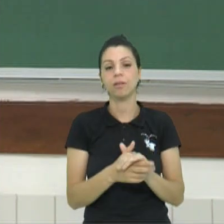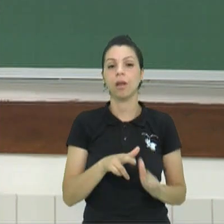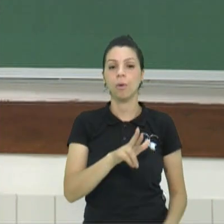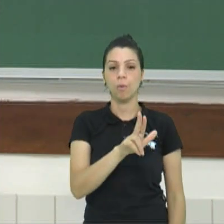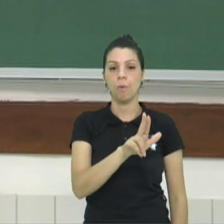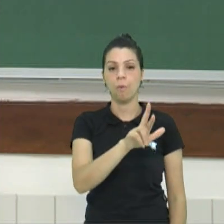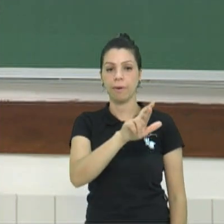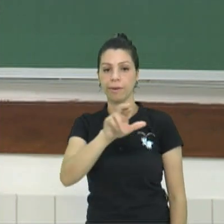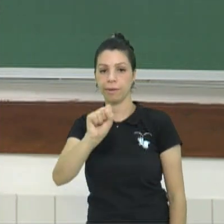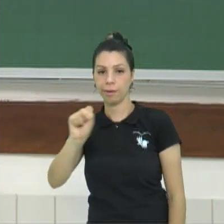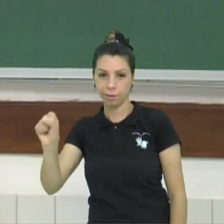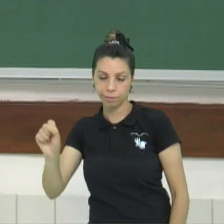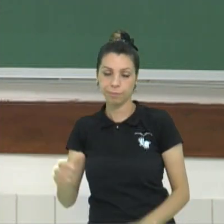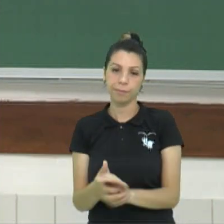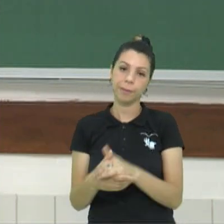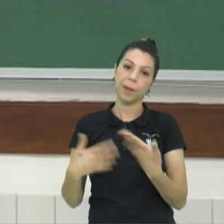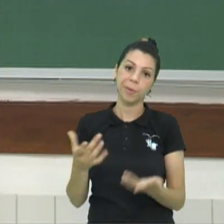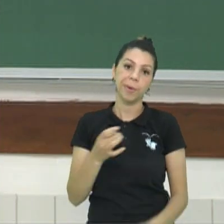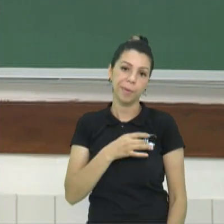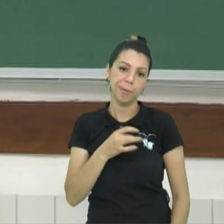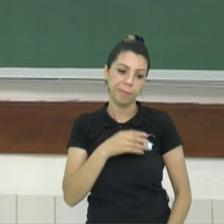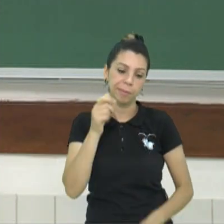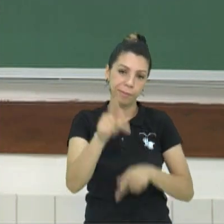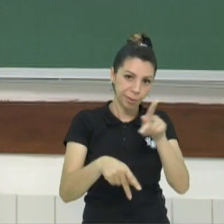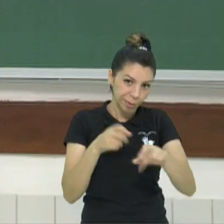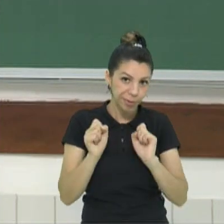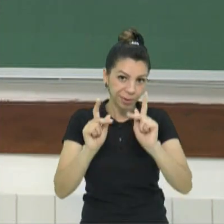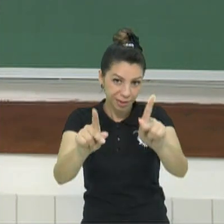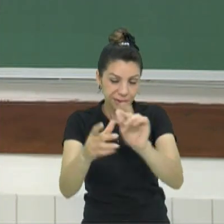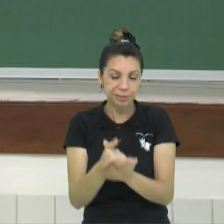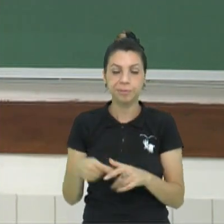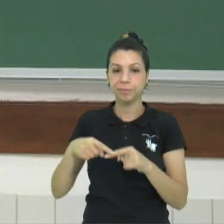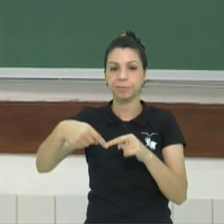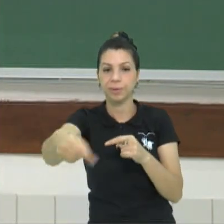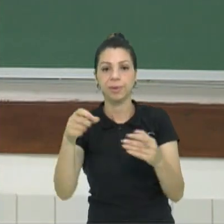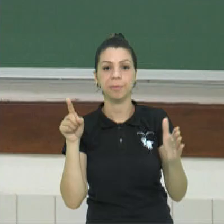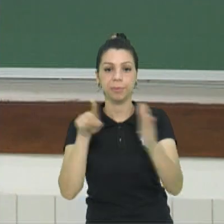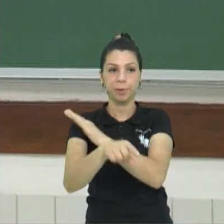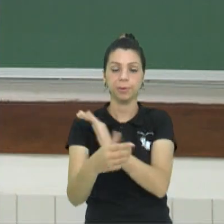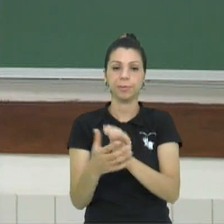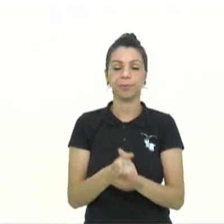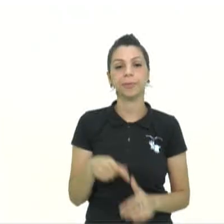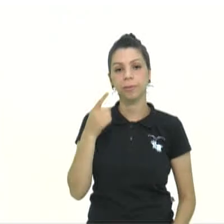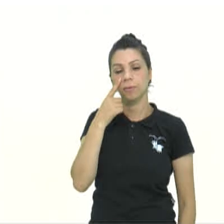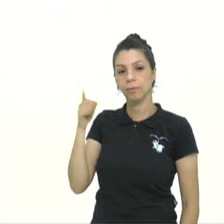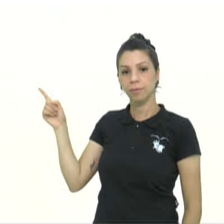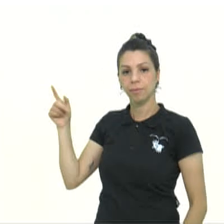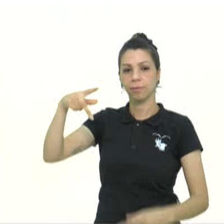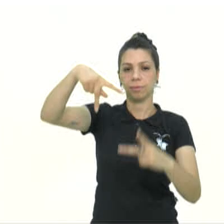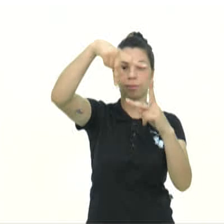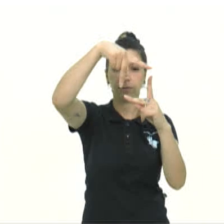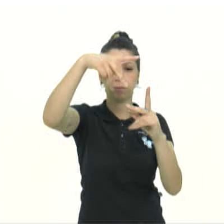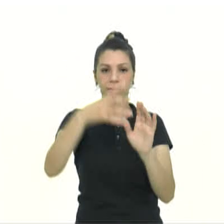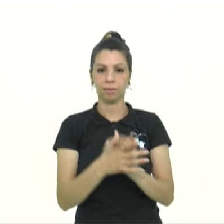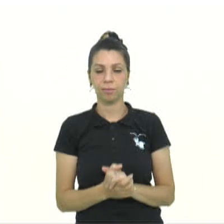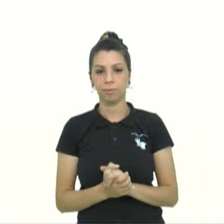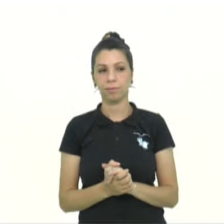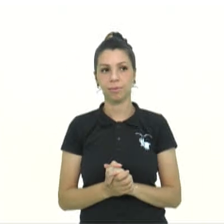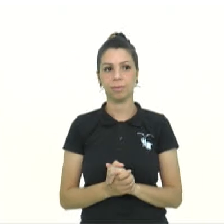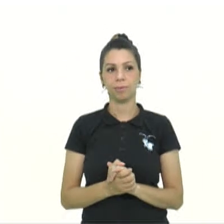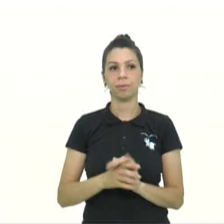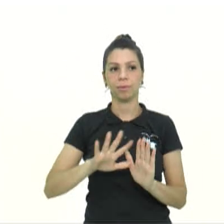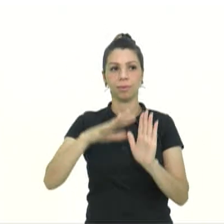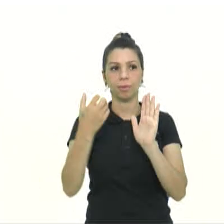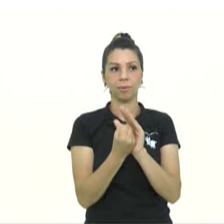Soviética. E aí o grande temor. Ok? Próxima pergunta para você. Olhe essa charge do